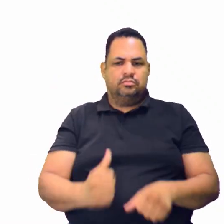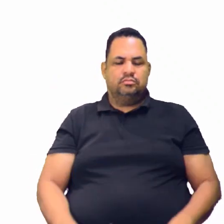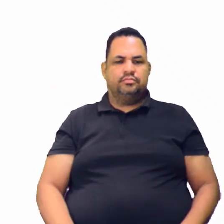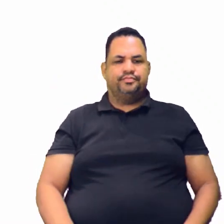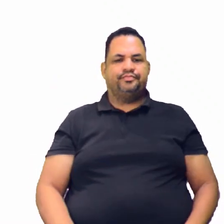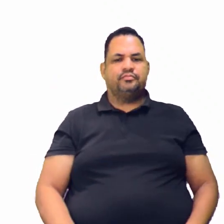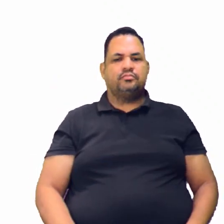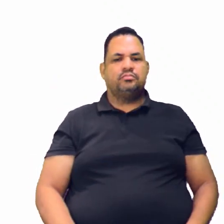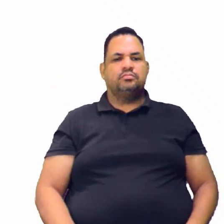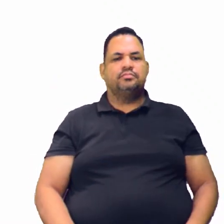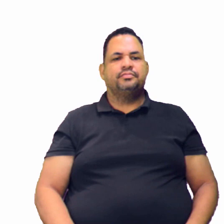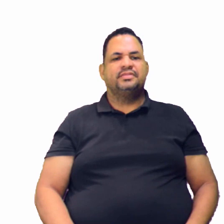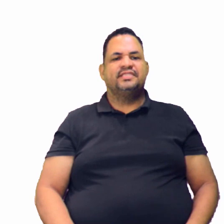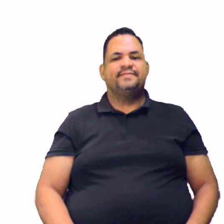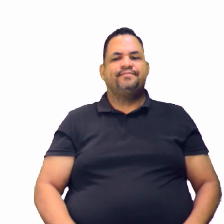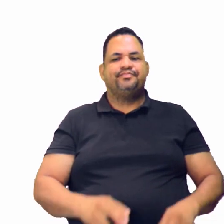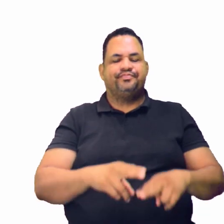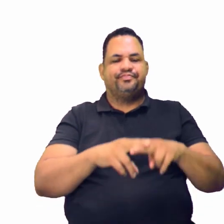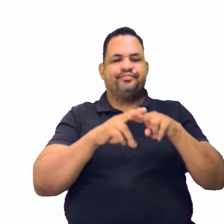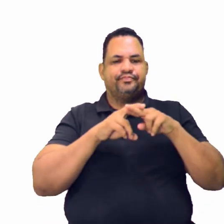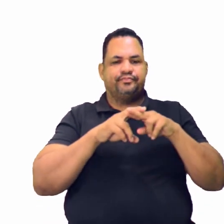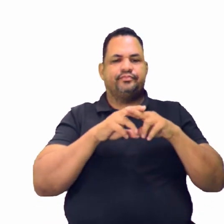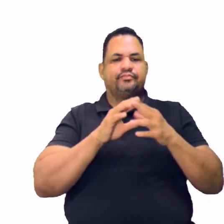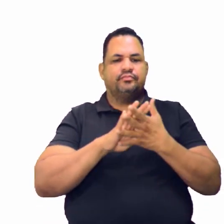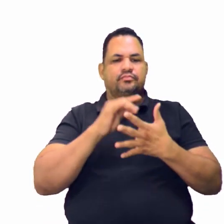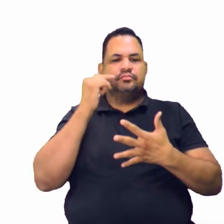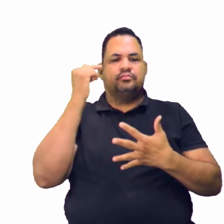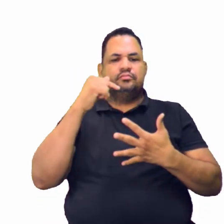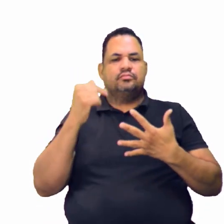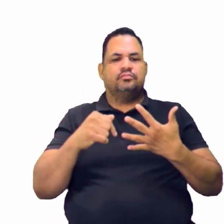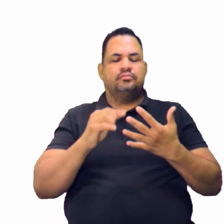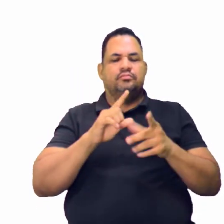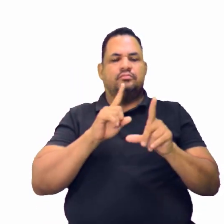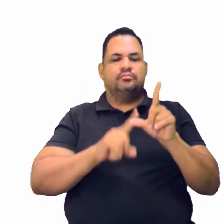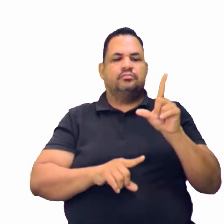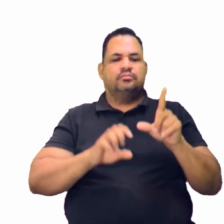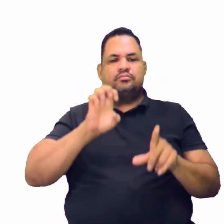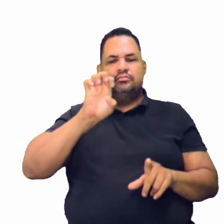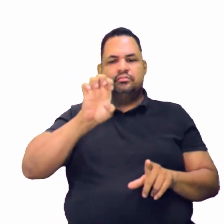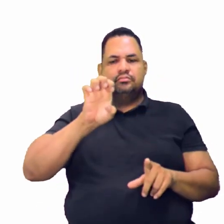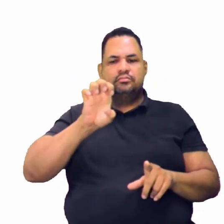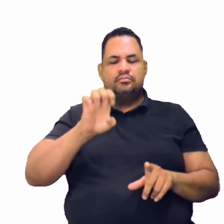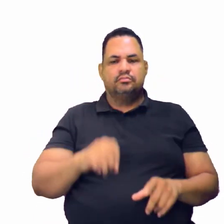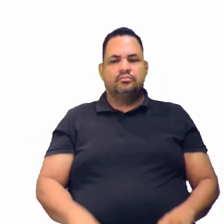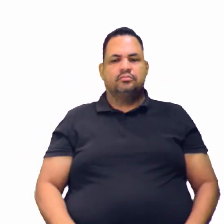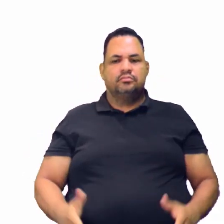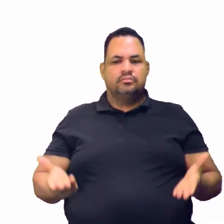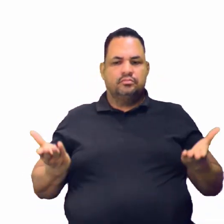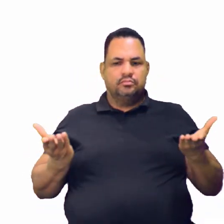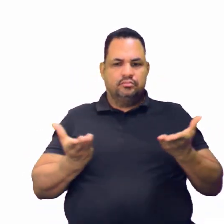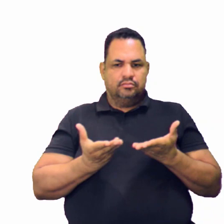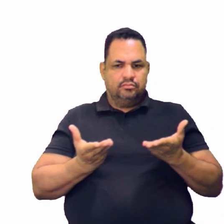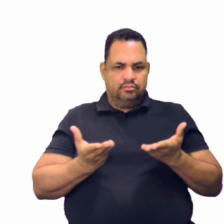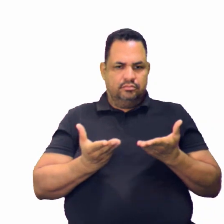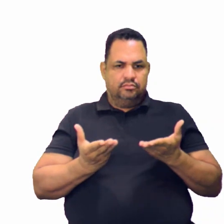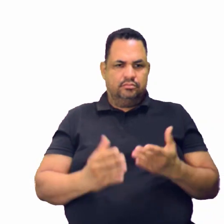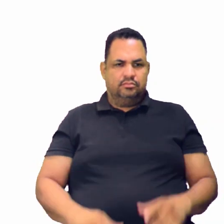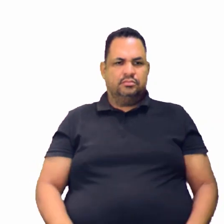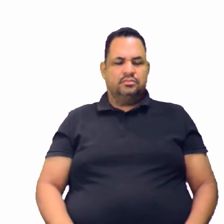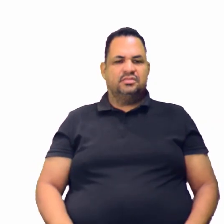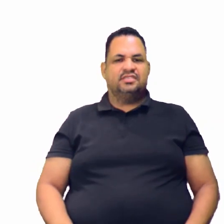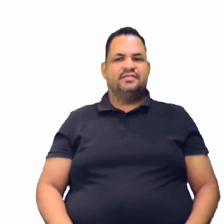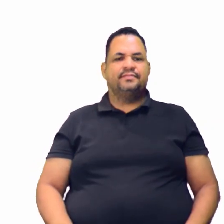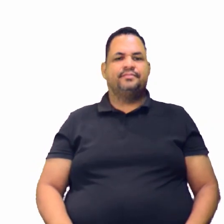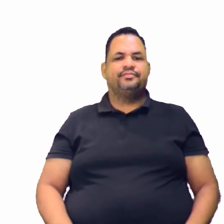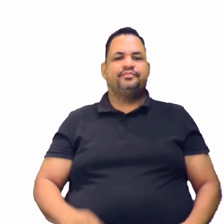moralizante. Tá certo? Por isso que é o gabarito letra E. Agora, amadinho, vamos lá